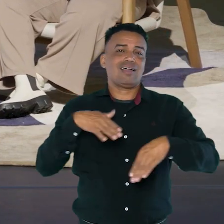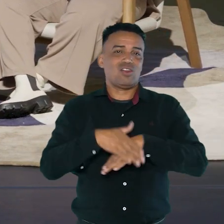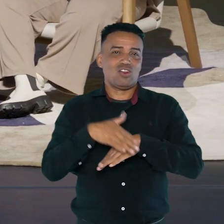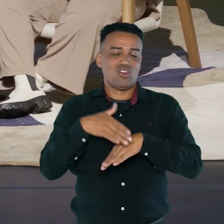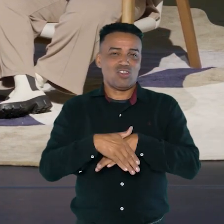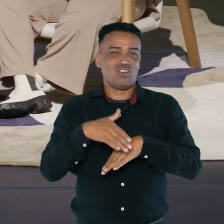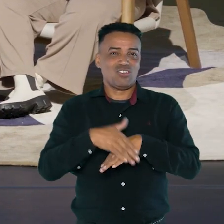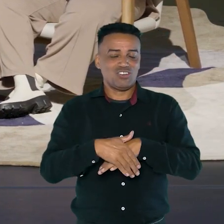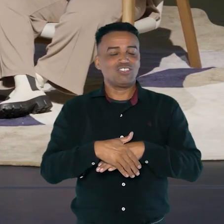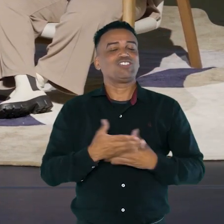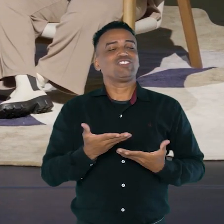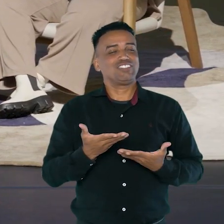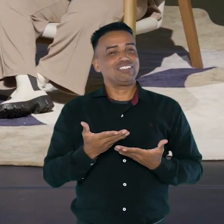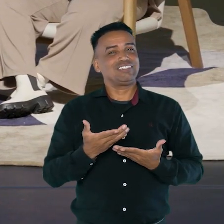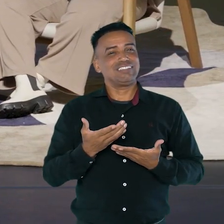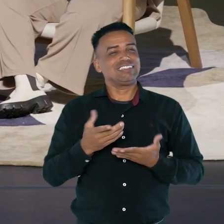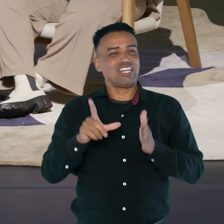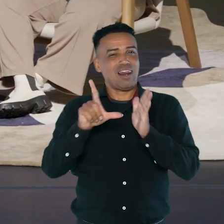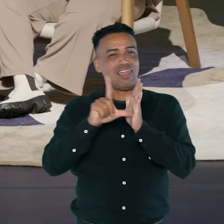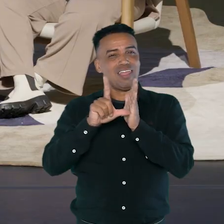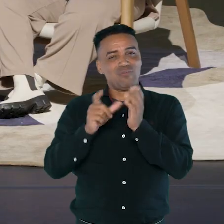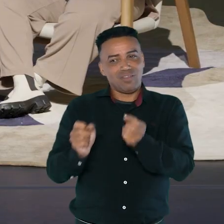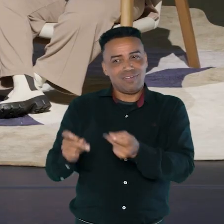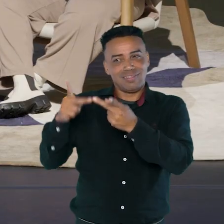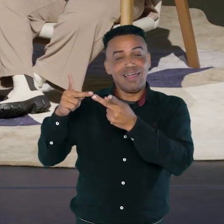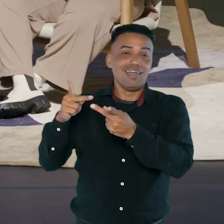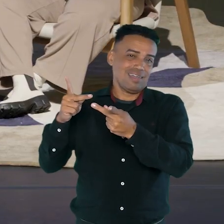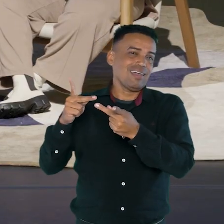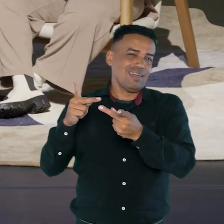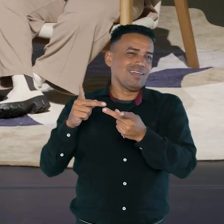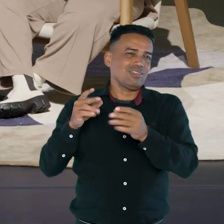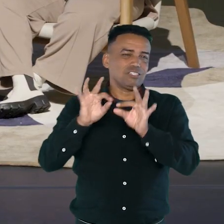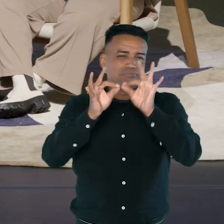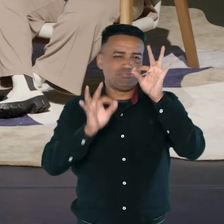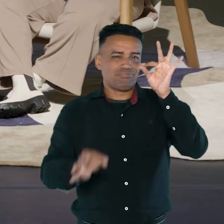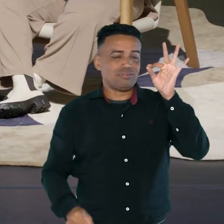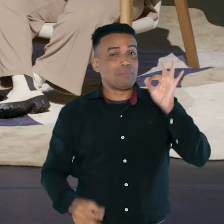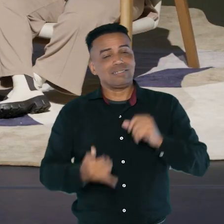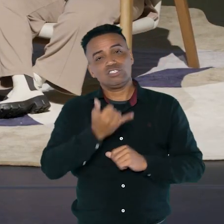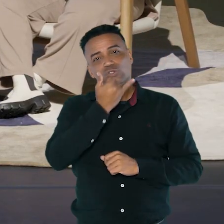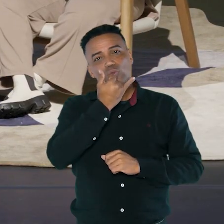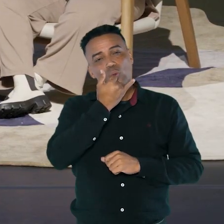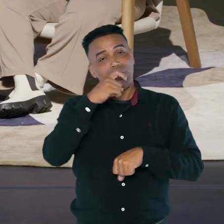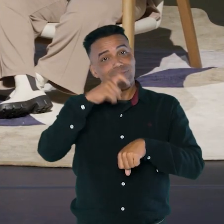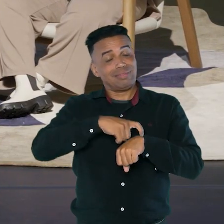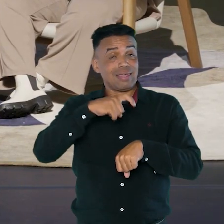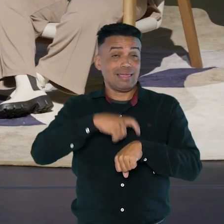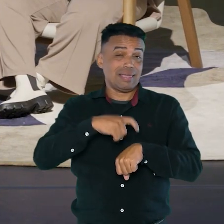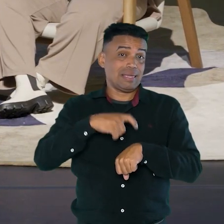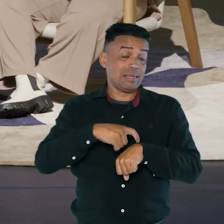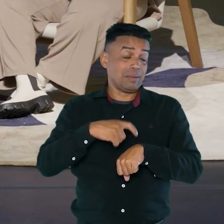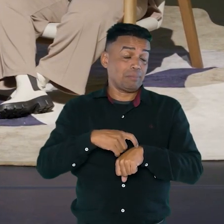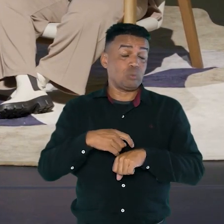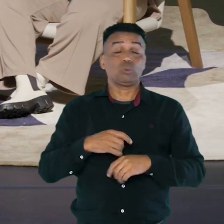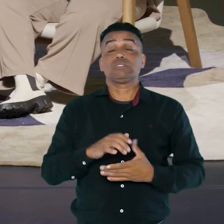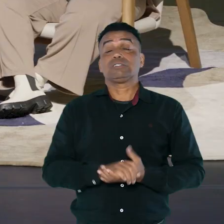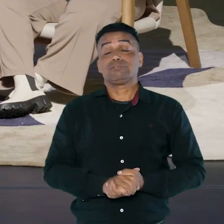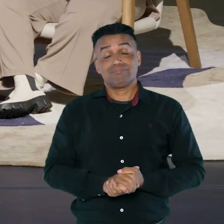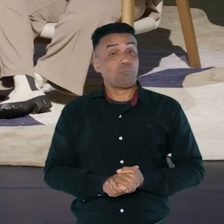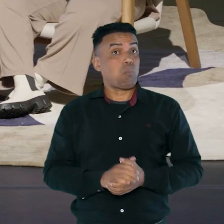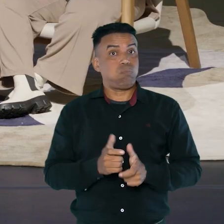A Livraria da Tarde está lá fora ainda, livro rolando e tudo mais. A gente estendeu, mas desculpa, o tempo hoje ficou de segundo